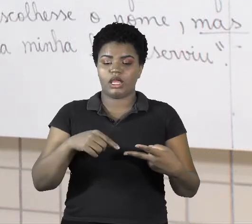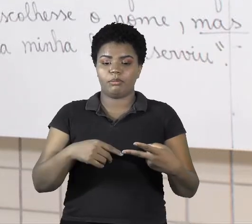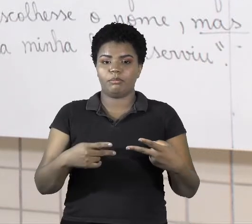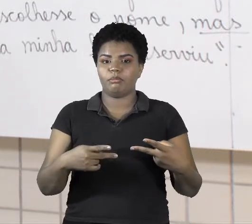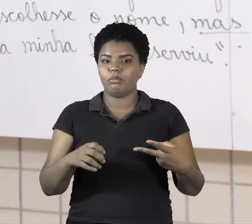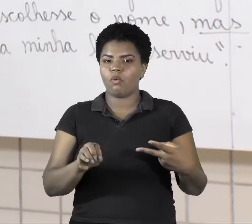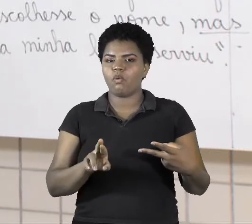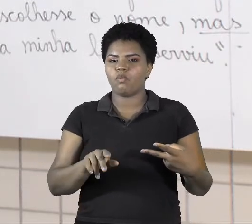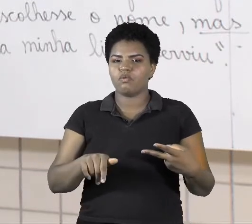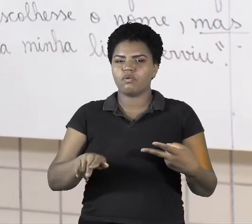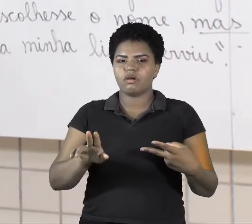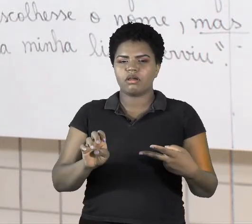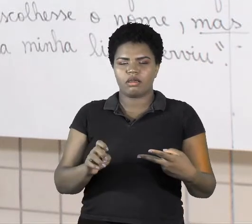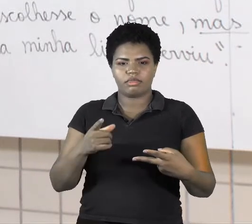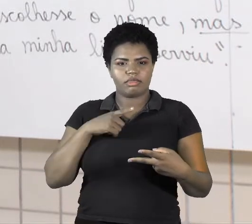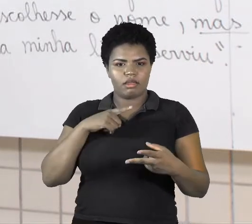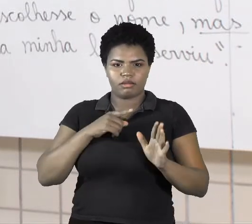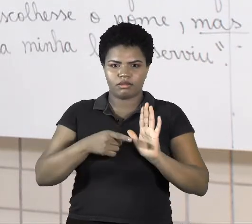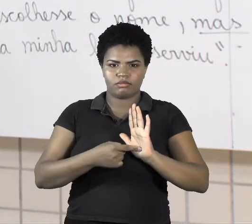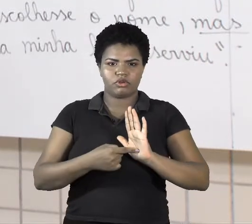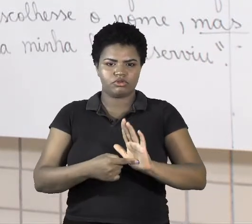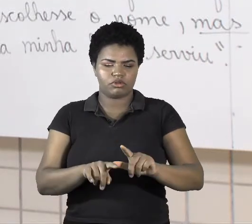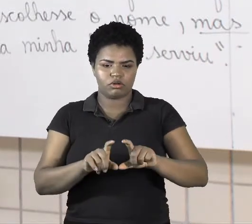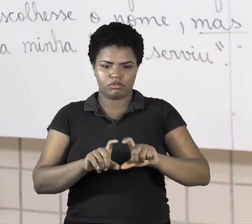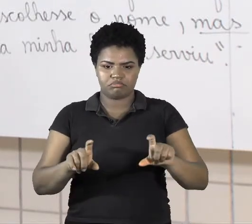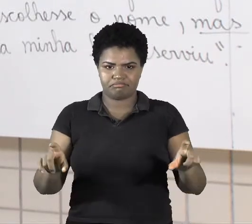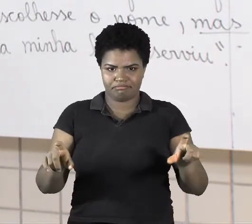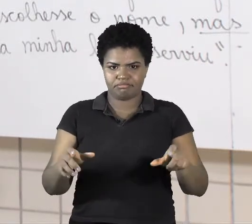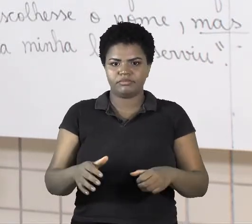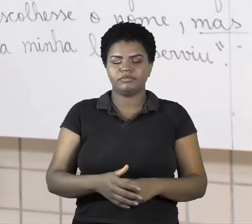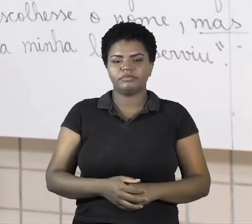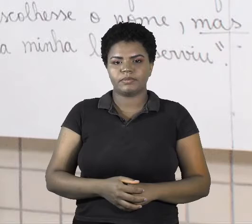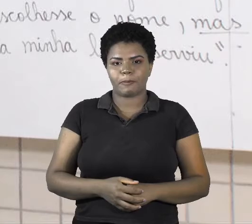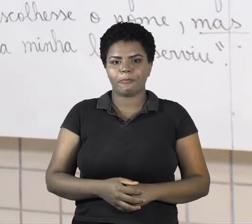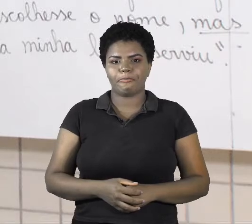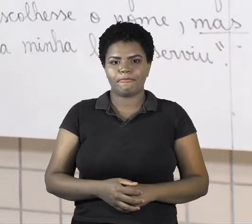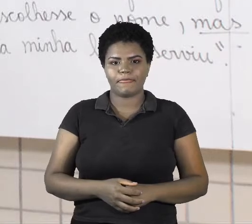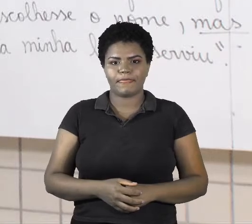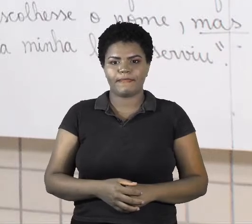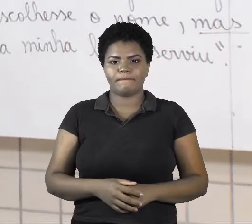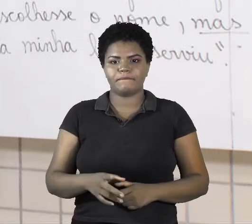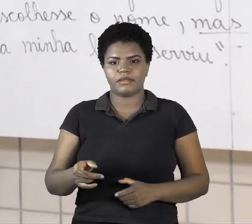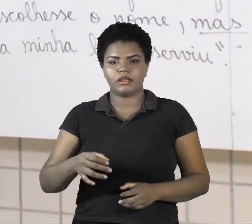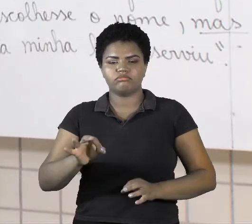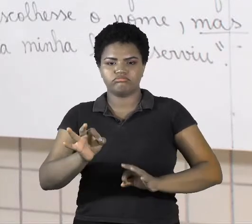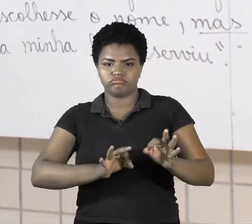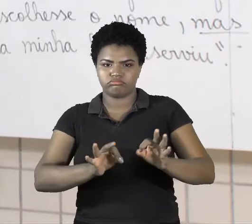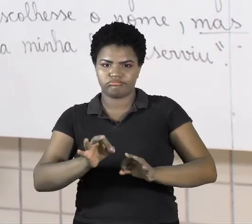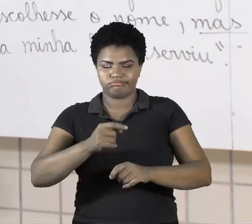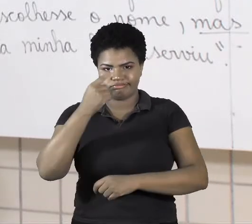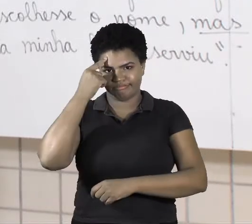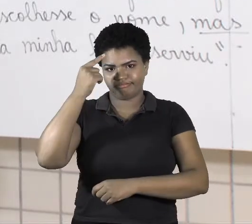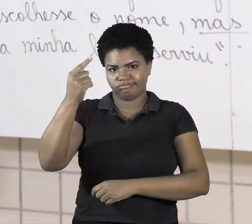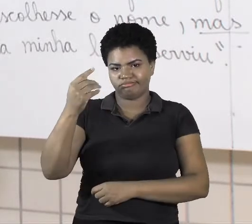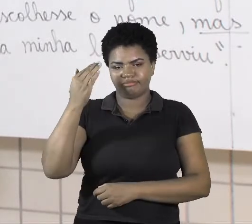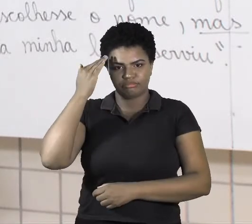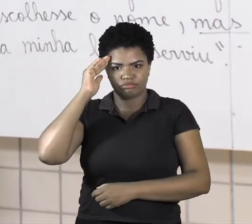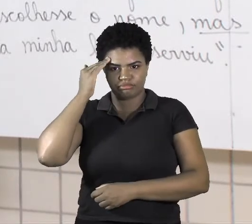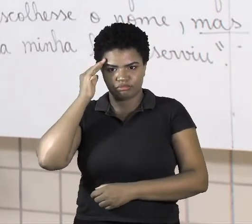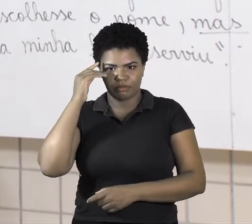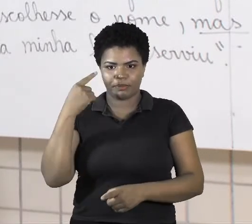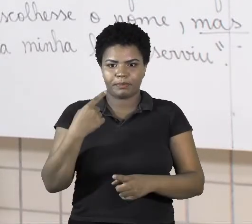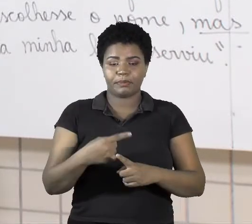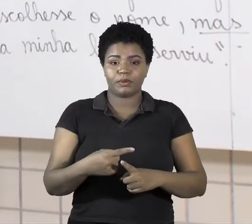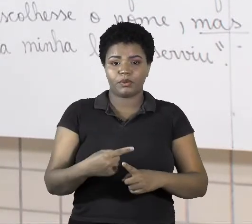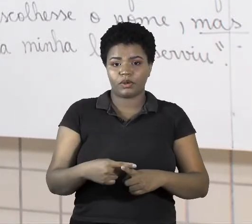estabelecendo nesse período aí. Mais uma vez articulando as ideias com esse sentido, porquê,